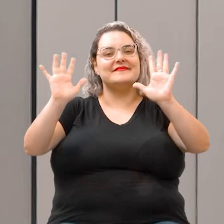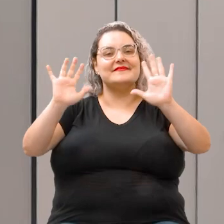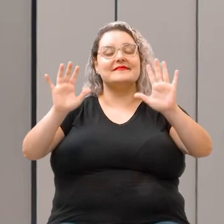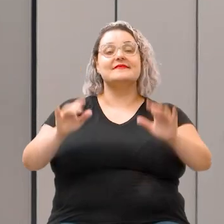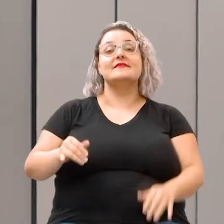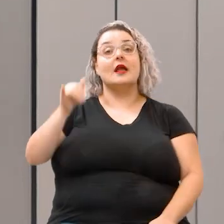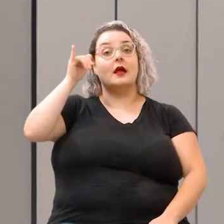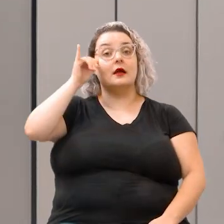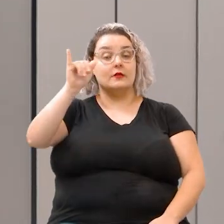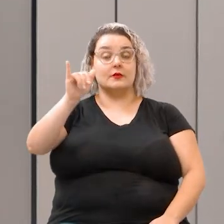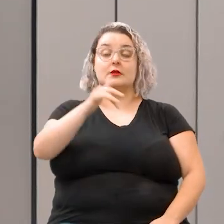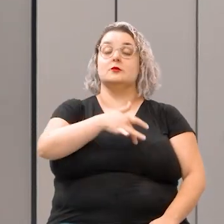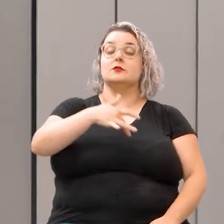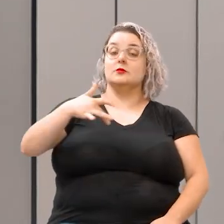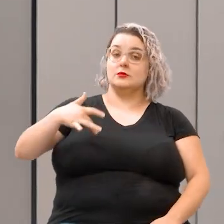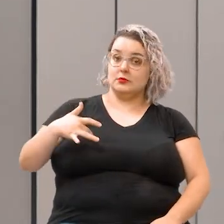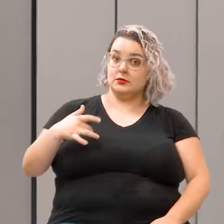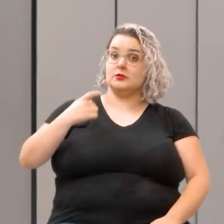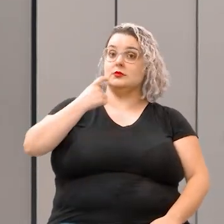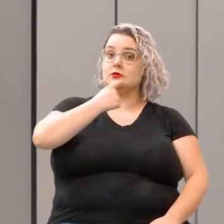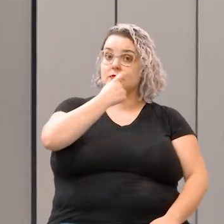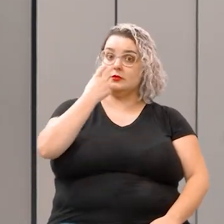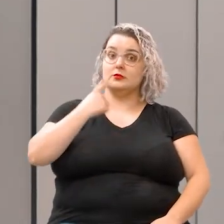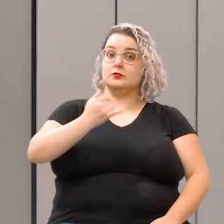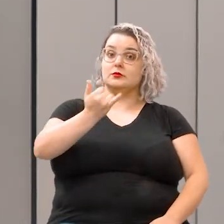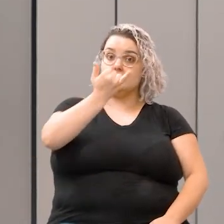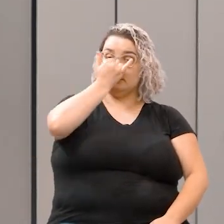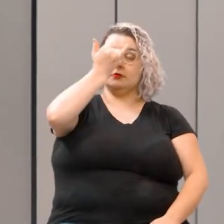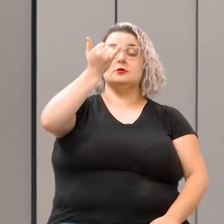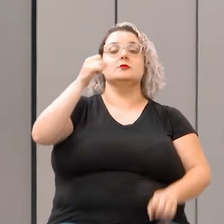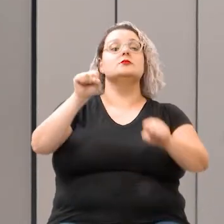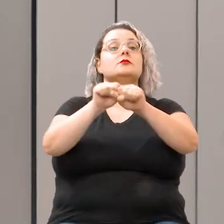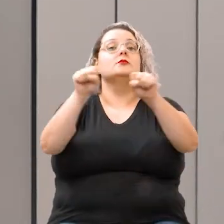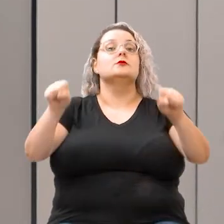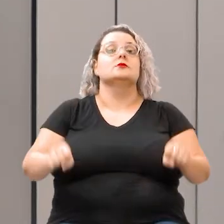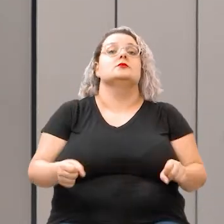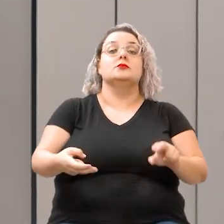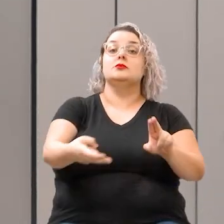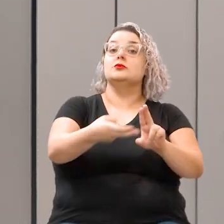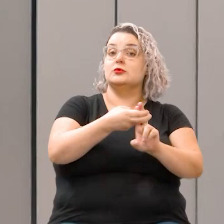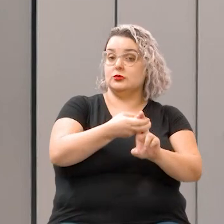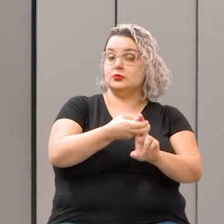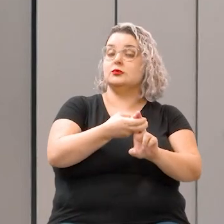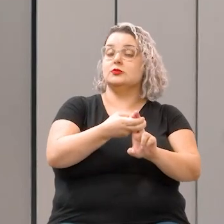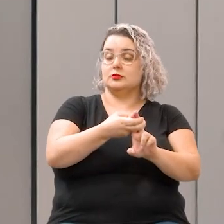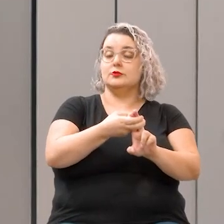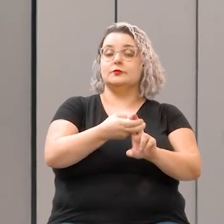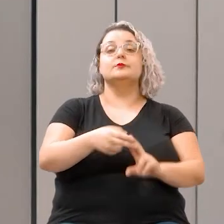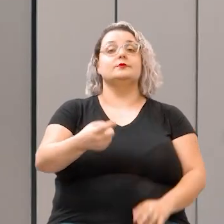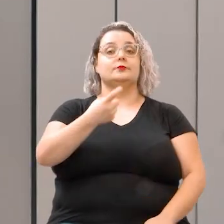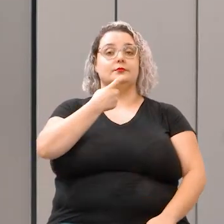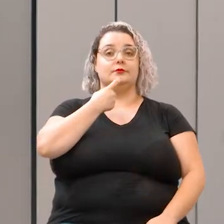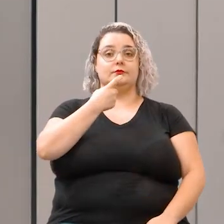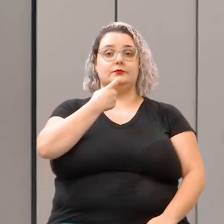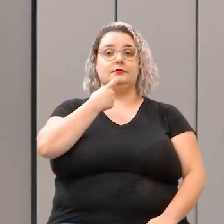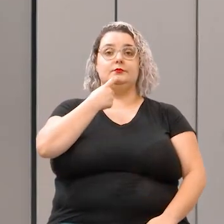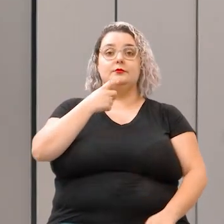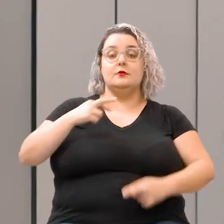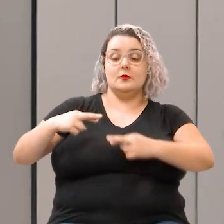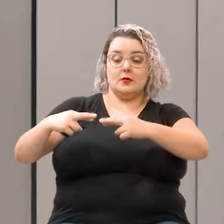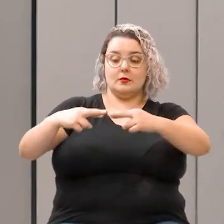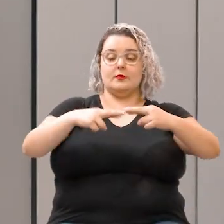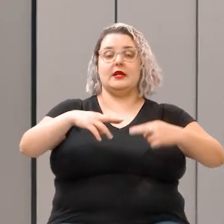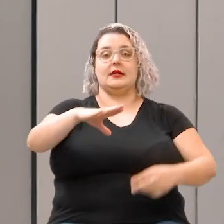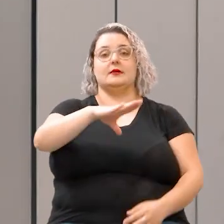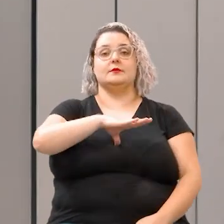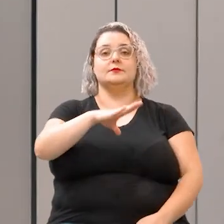A prevenção da saúde bucal está na abrangência do Sistema Único de Saúde. Em Campinas, a rede municipal